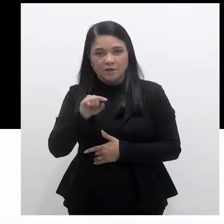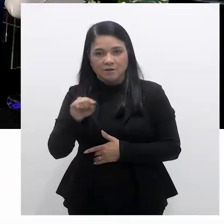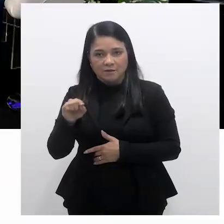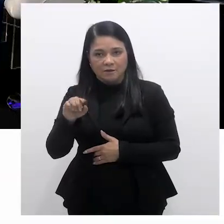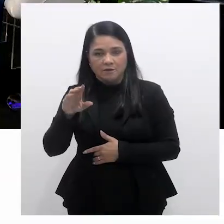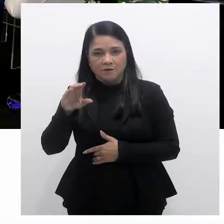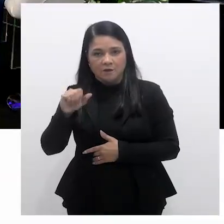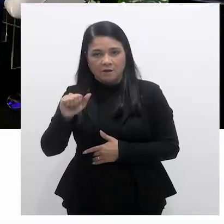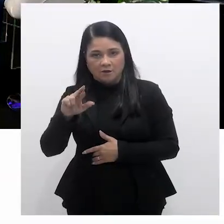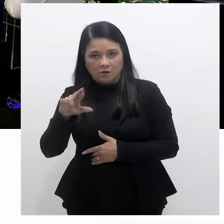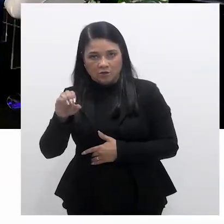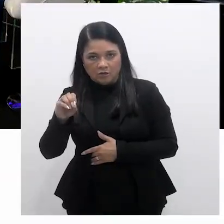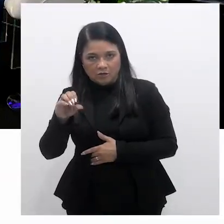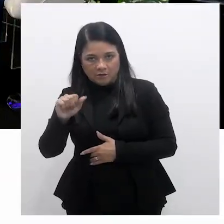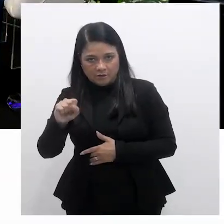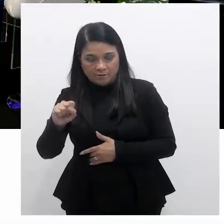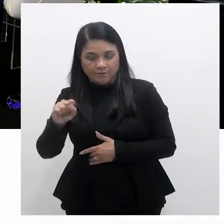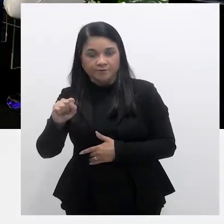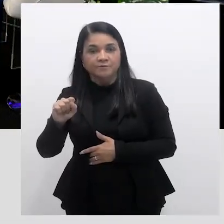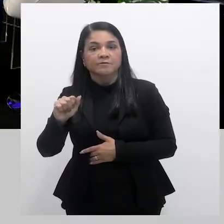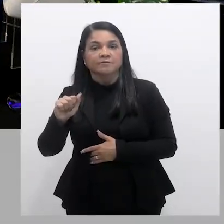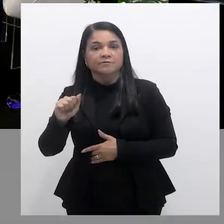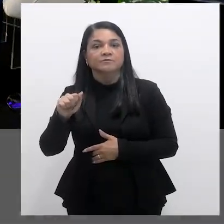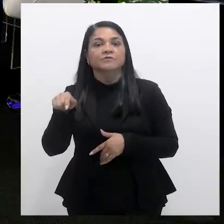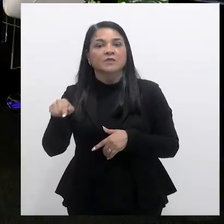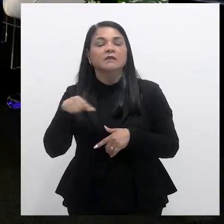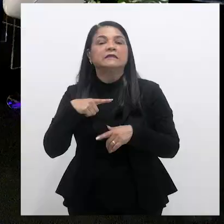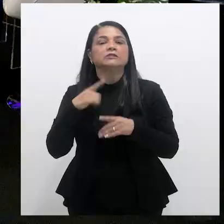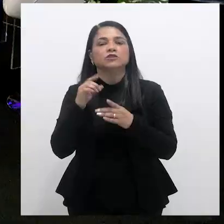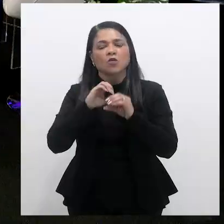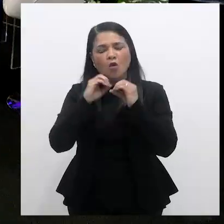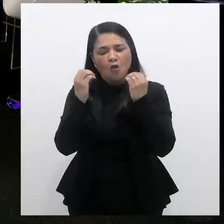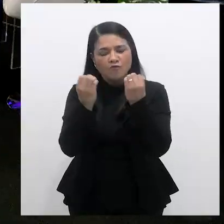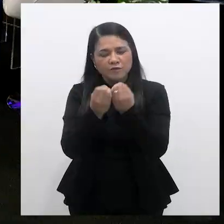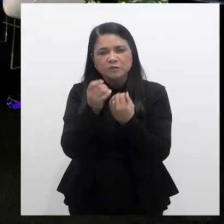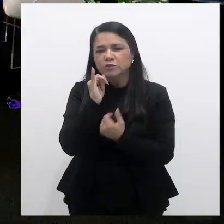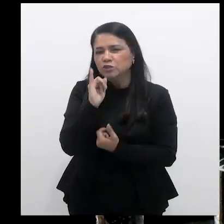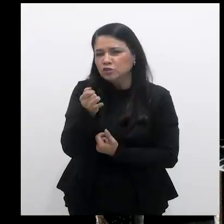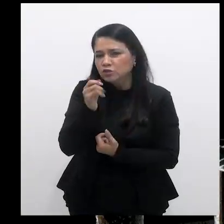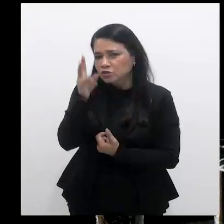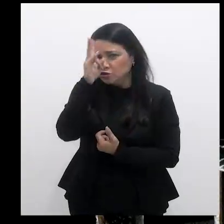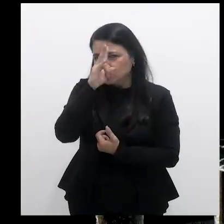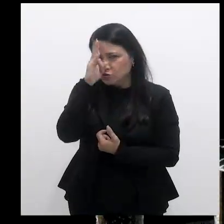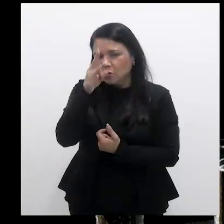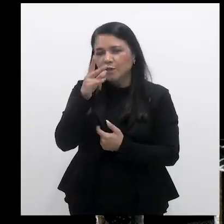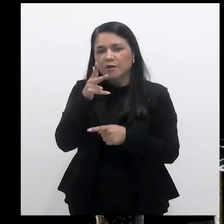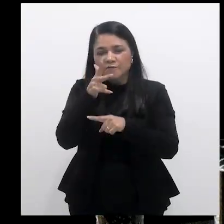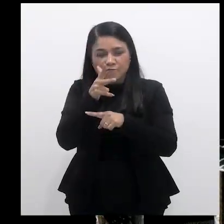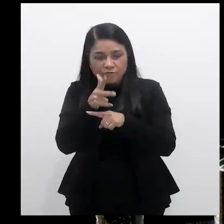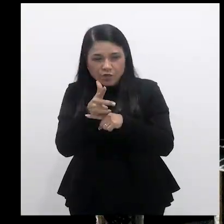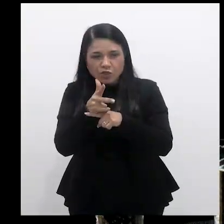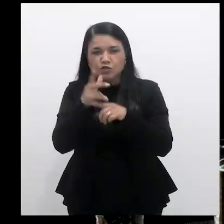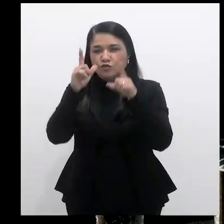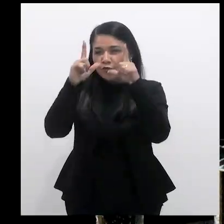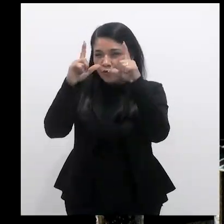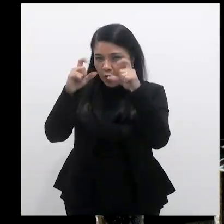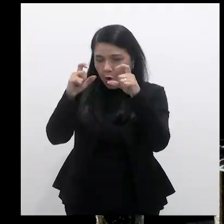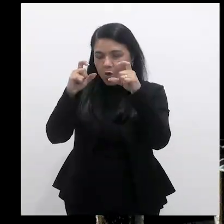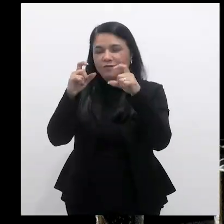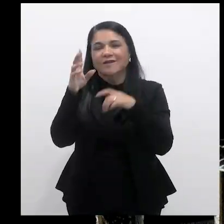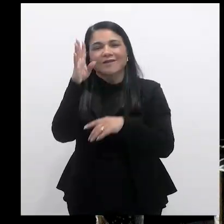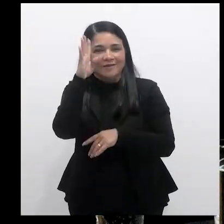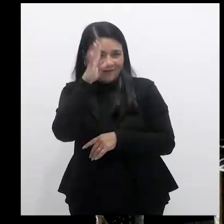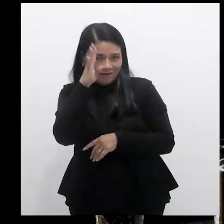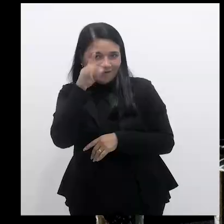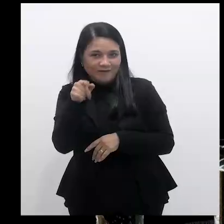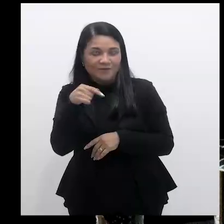Olhares_Cariocas. E está, assim, bem interessante, porque cada oficina a gente conta essa história do que aconteceu, tem mini vídeos, fotos, é